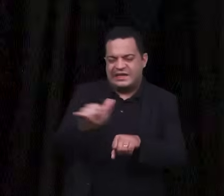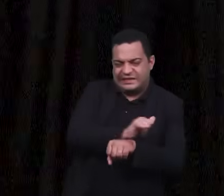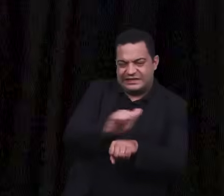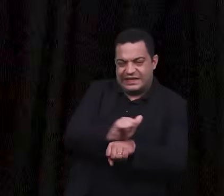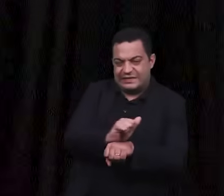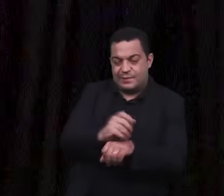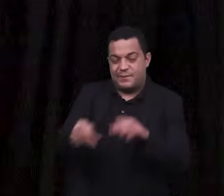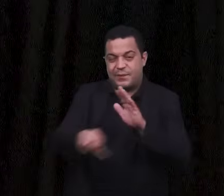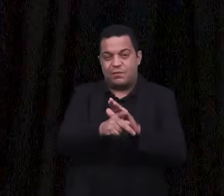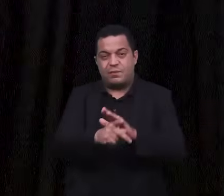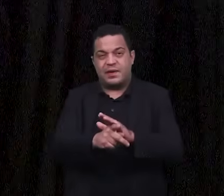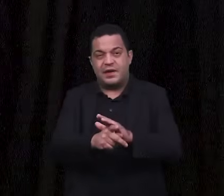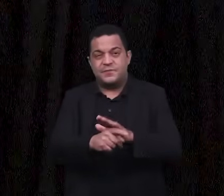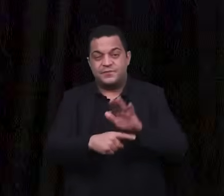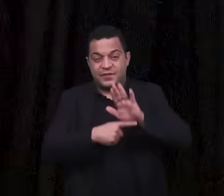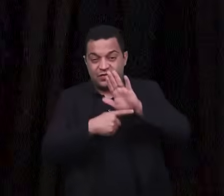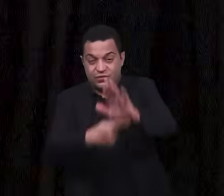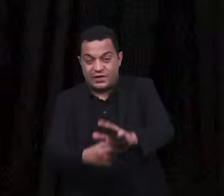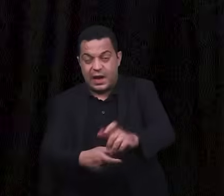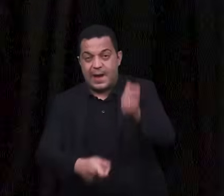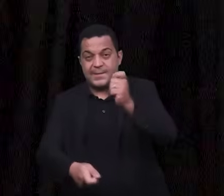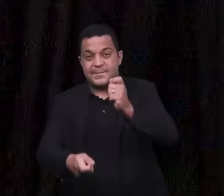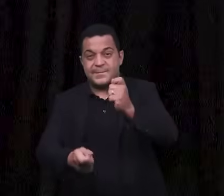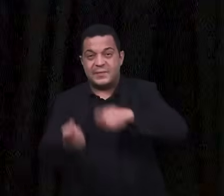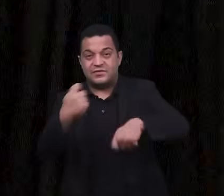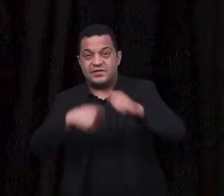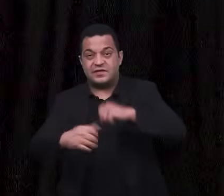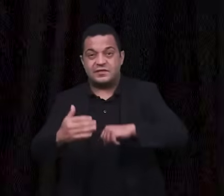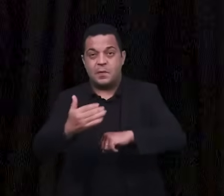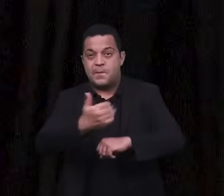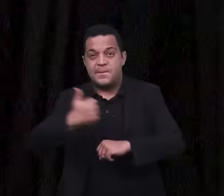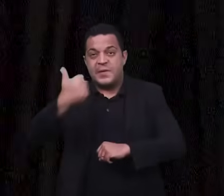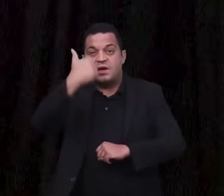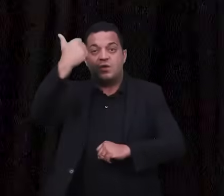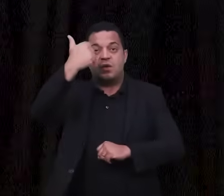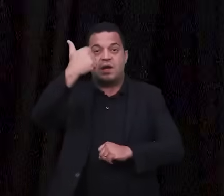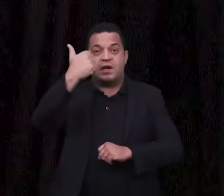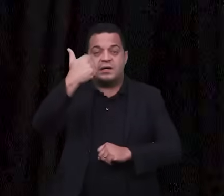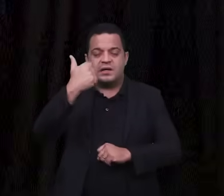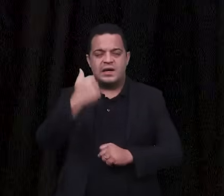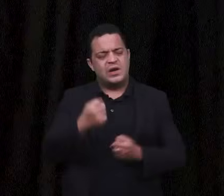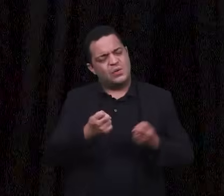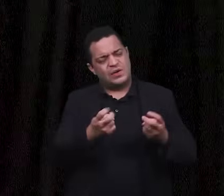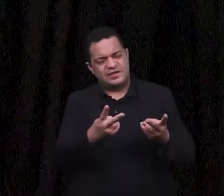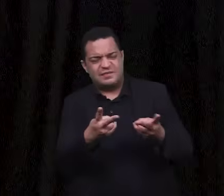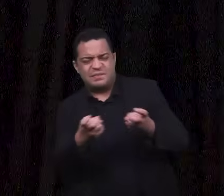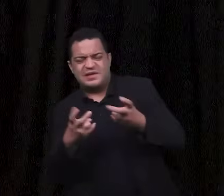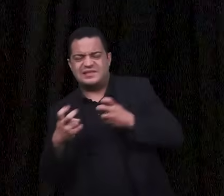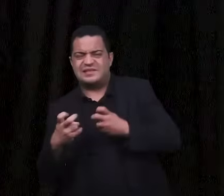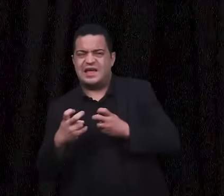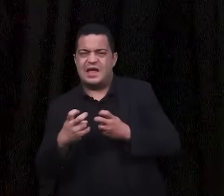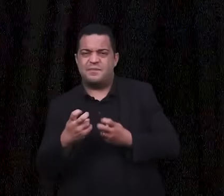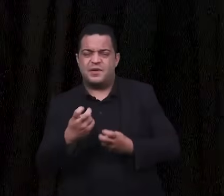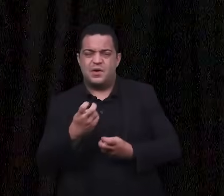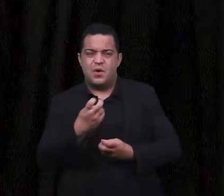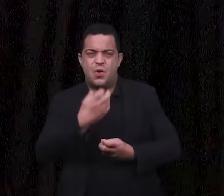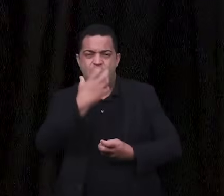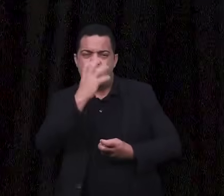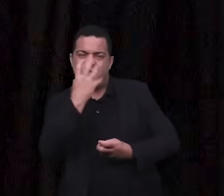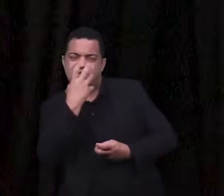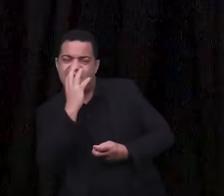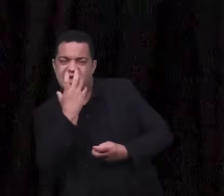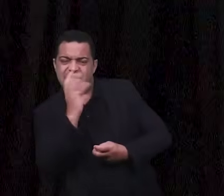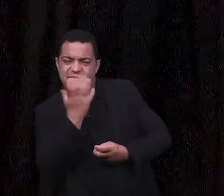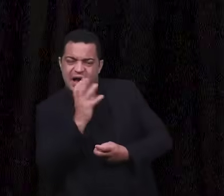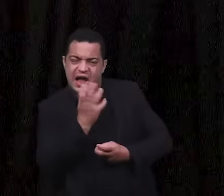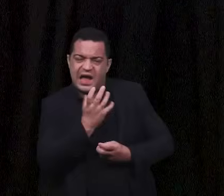muito interessante, porque até nos animais, quando nós olhamos a natureza, vemos os animais, vemos os